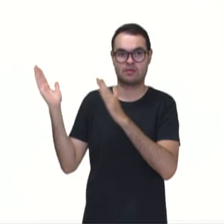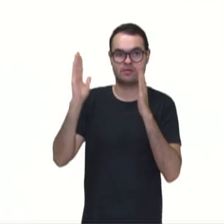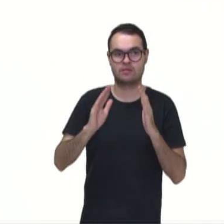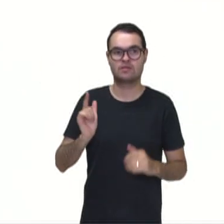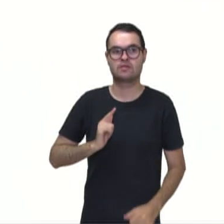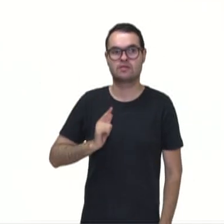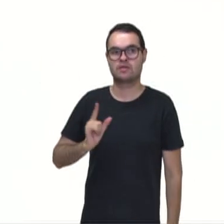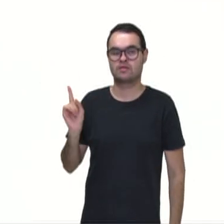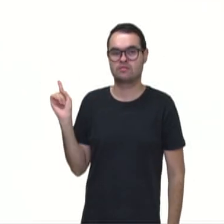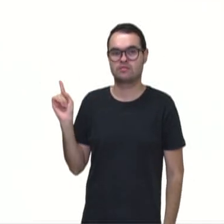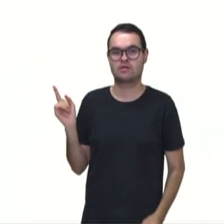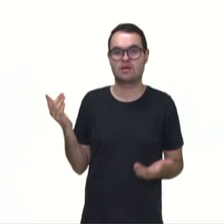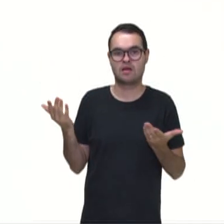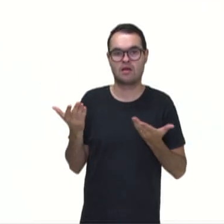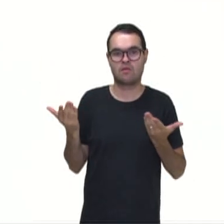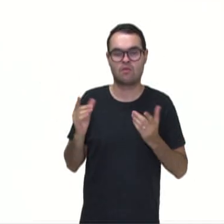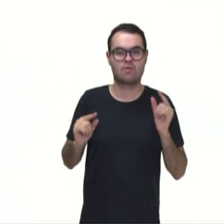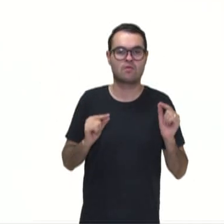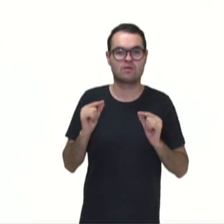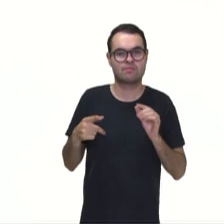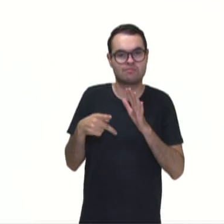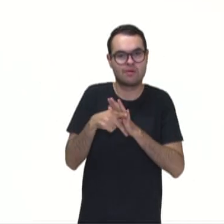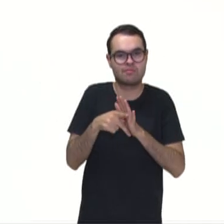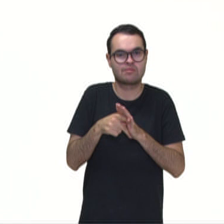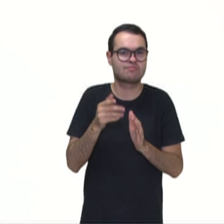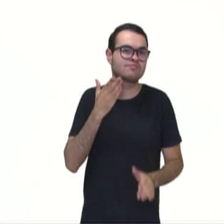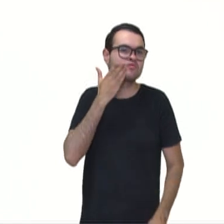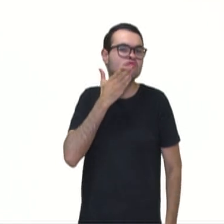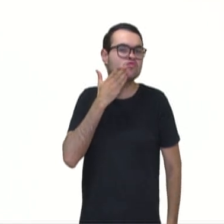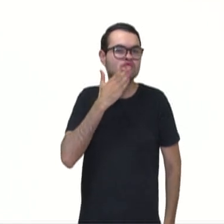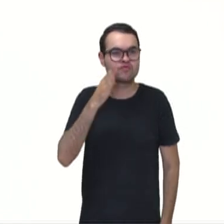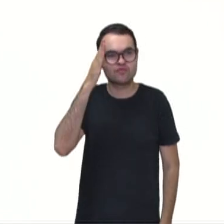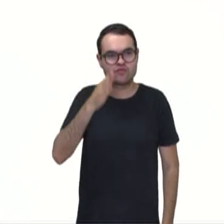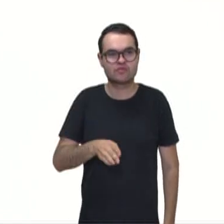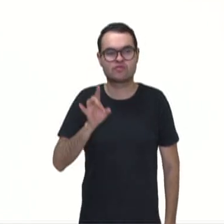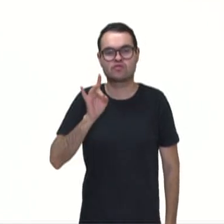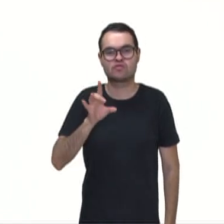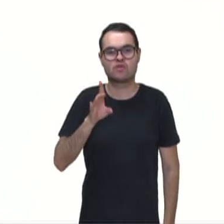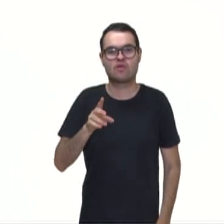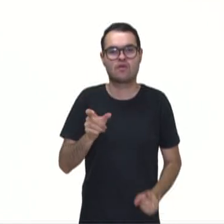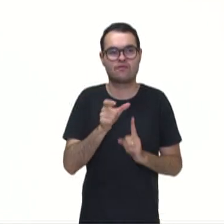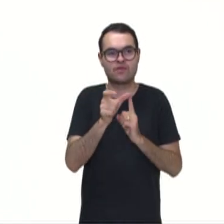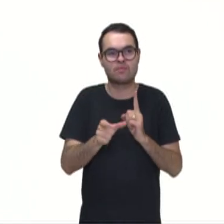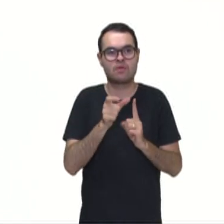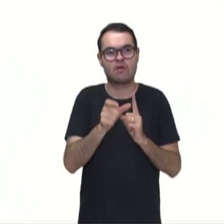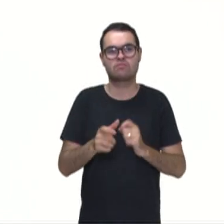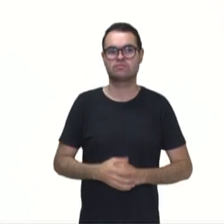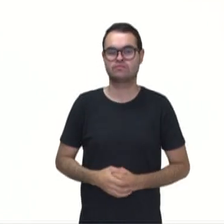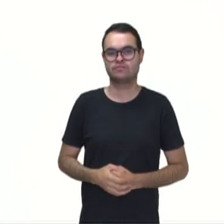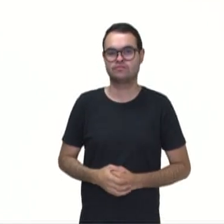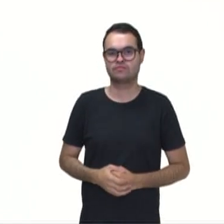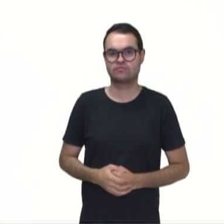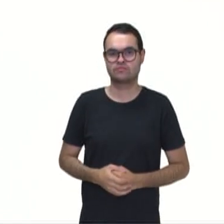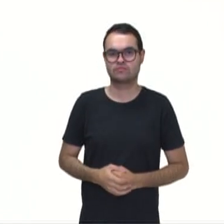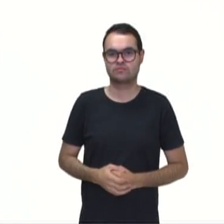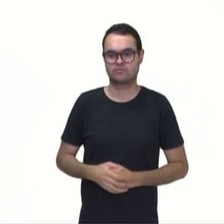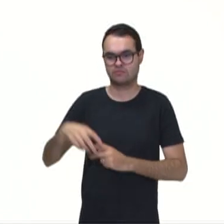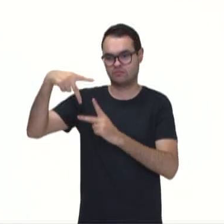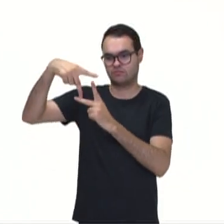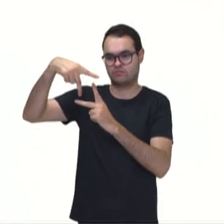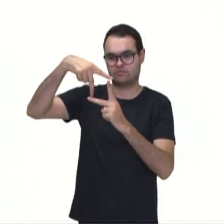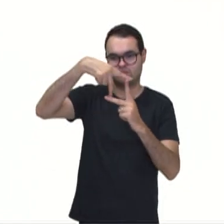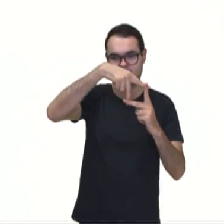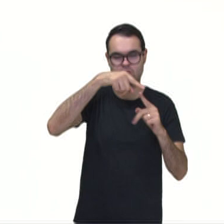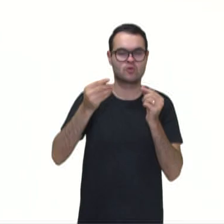esquema agora sim num texto discursivo e exclusivamente verbal. Observem, os quadros podem se apresentar de 3